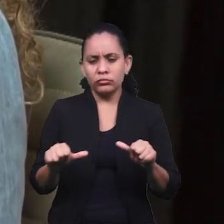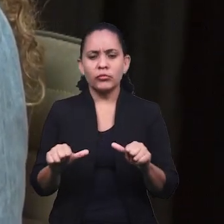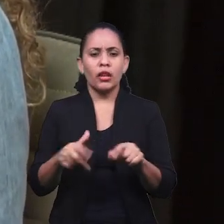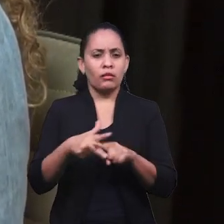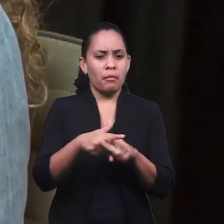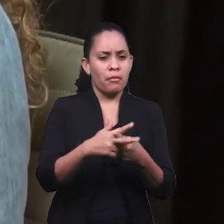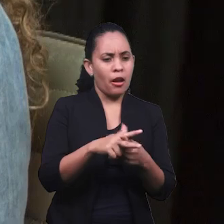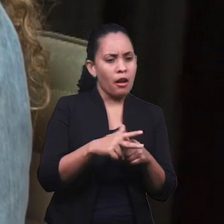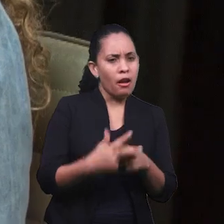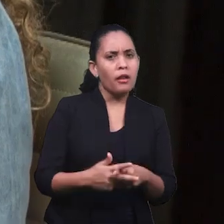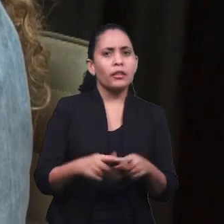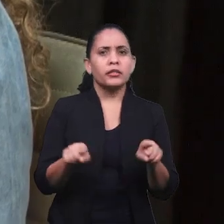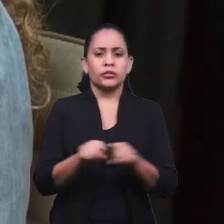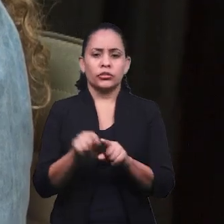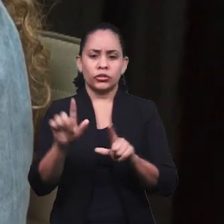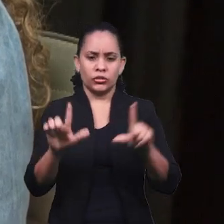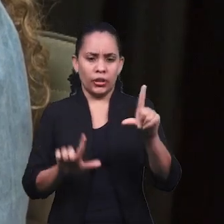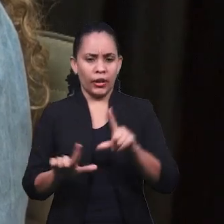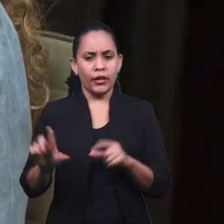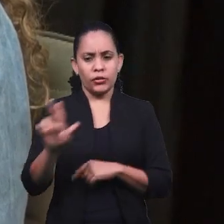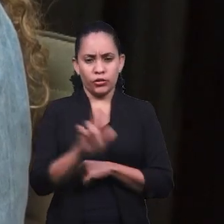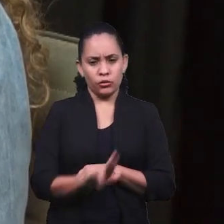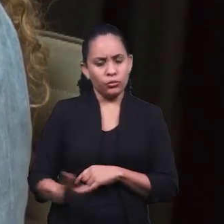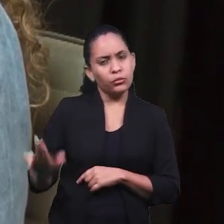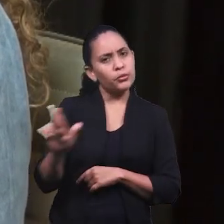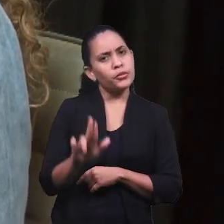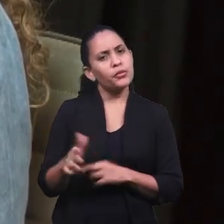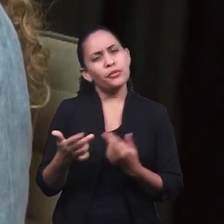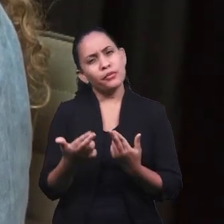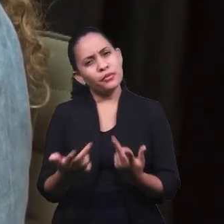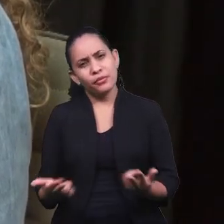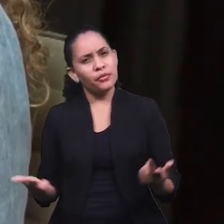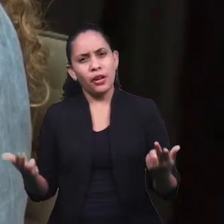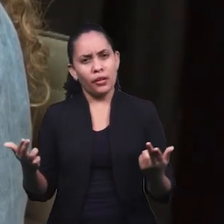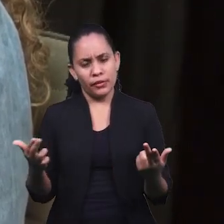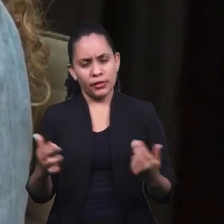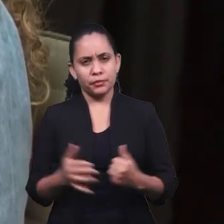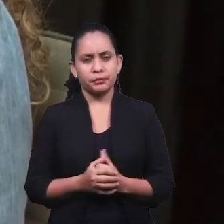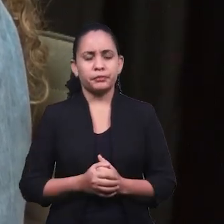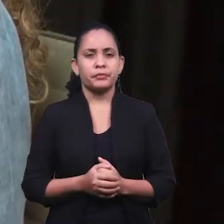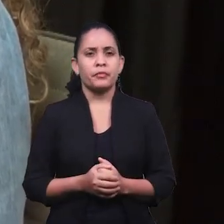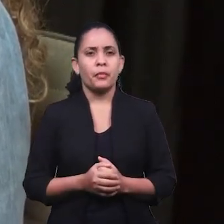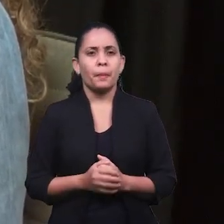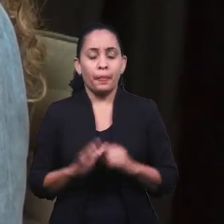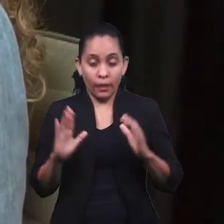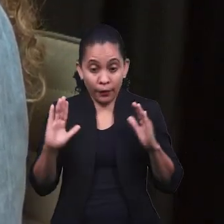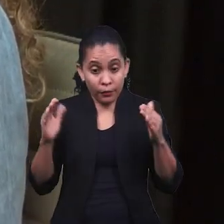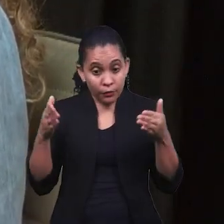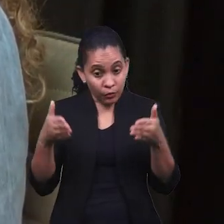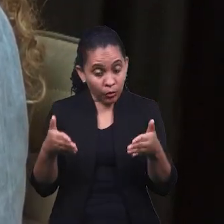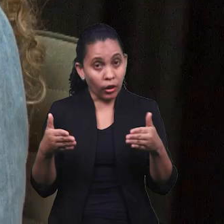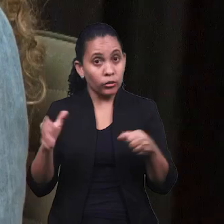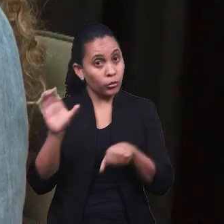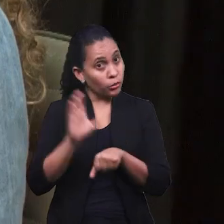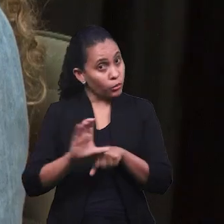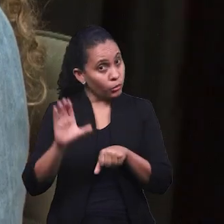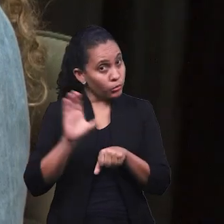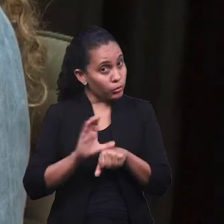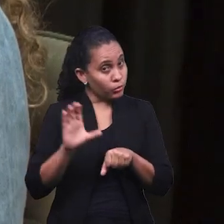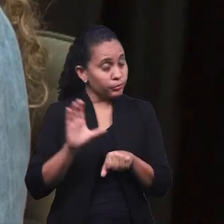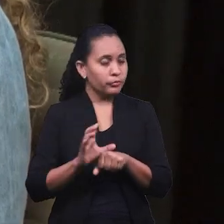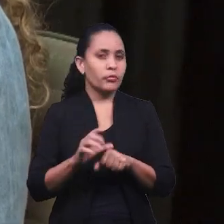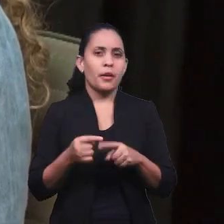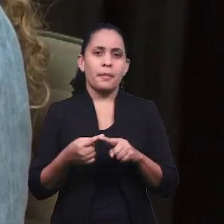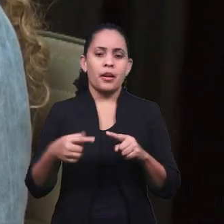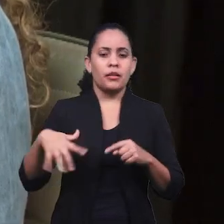bem mais programado, né? O curso ele é bem mais focado nessa parte de desenvolvimento bem técnica. Então, é